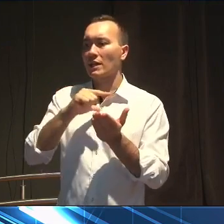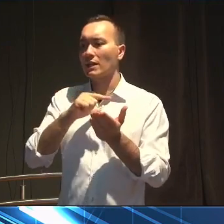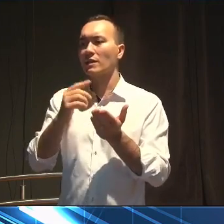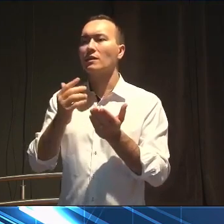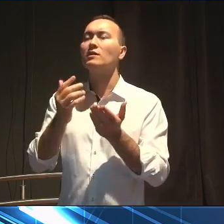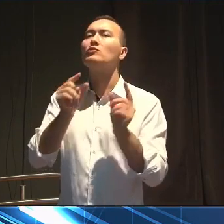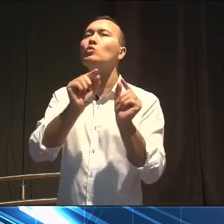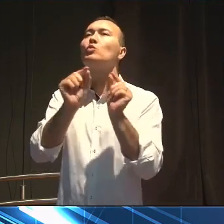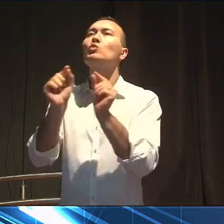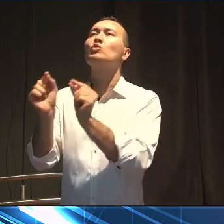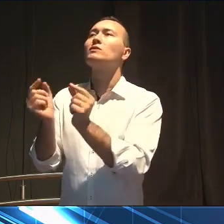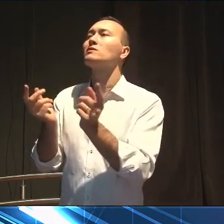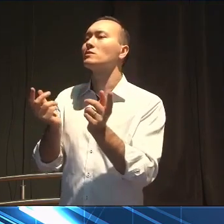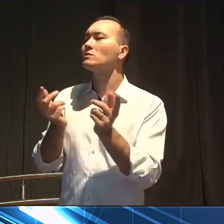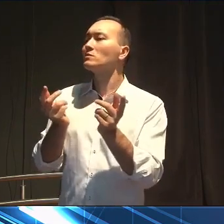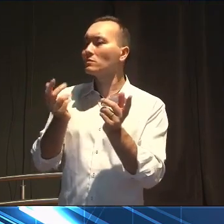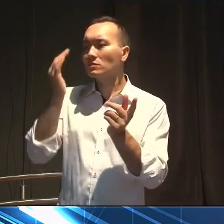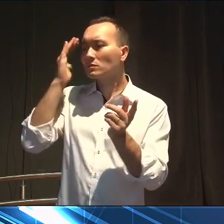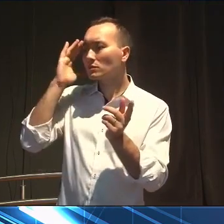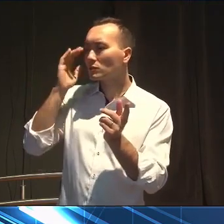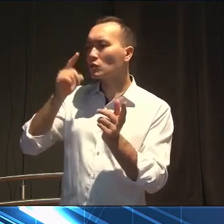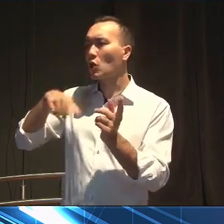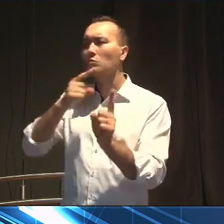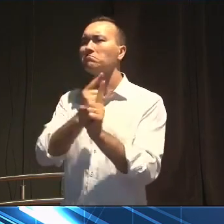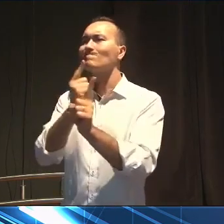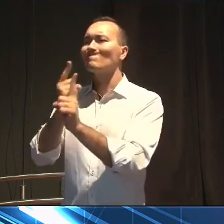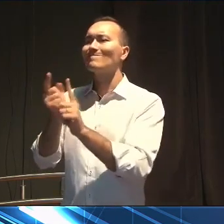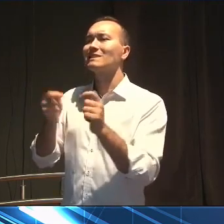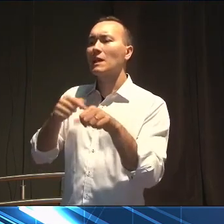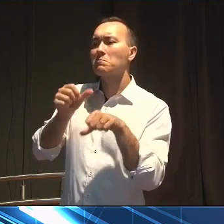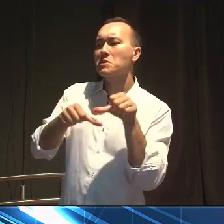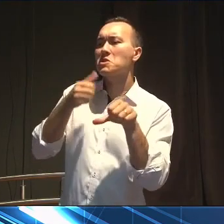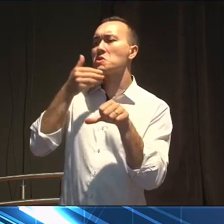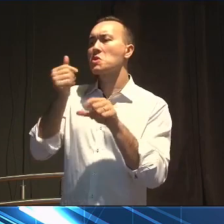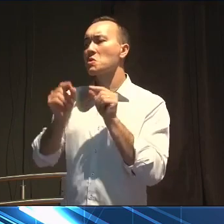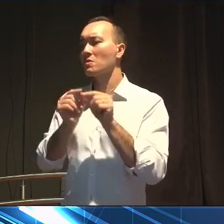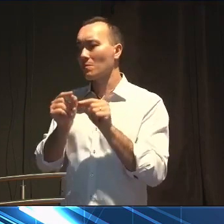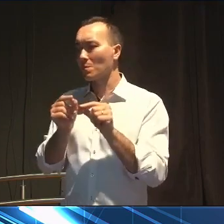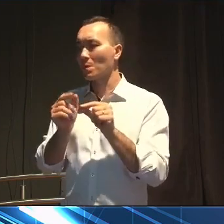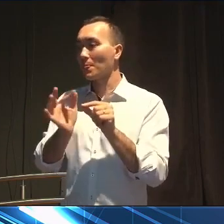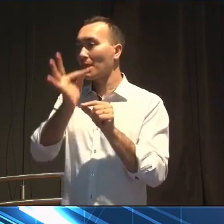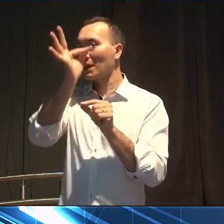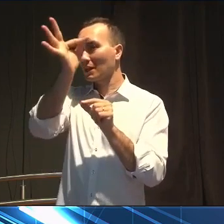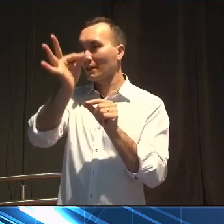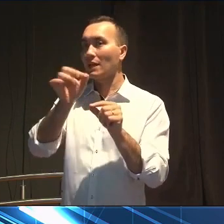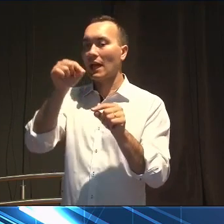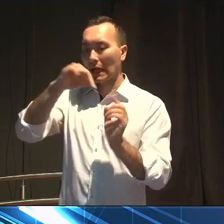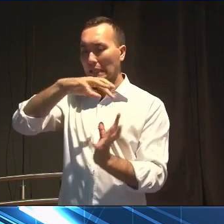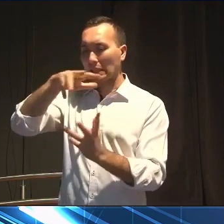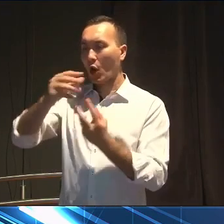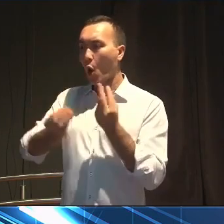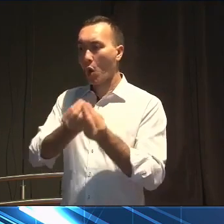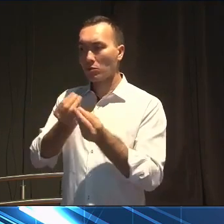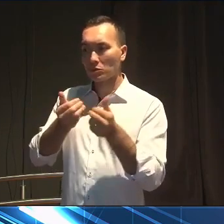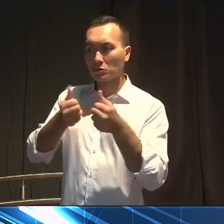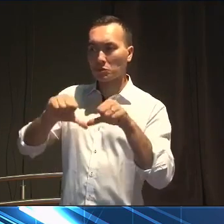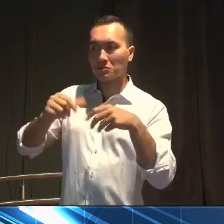recentemente. A fábrica do futuro da BMW é um dos vídeos que eu acho legal mostrar para vocês.